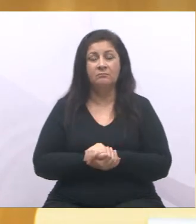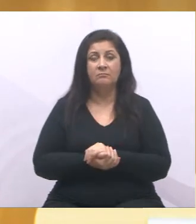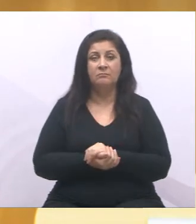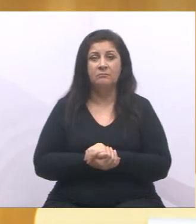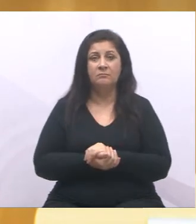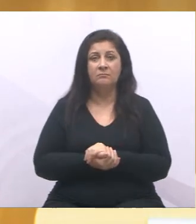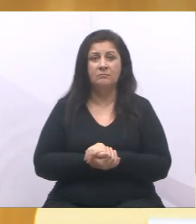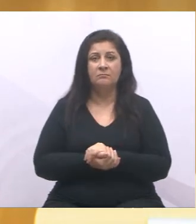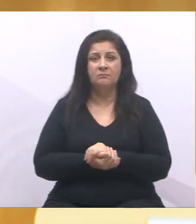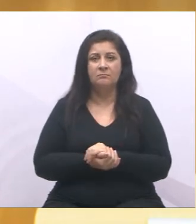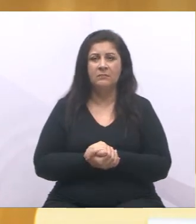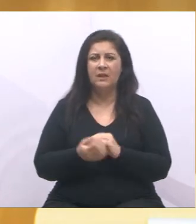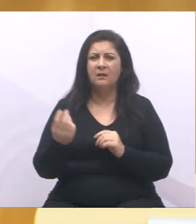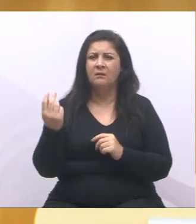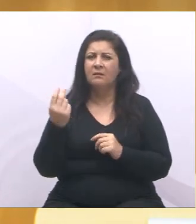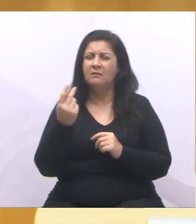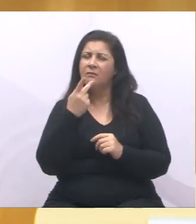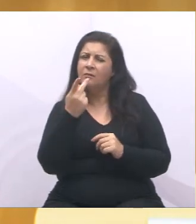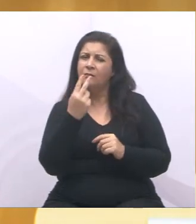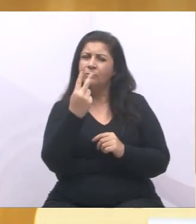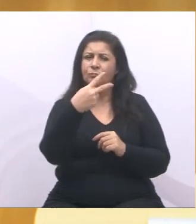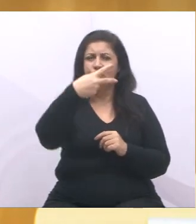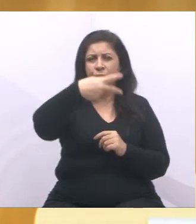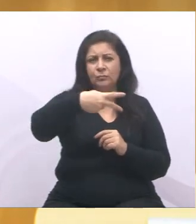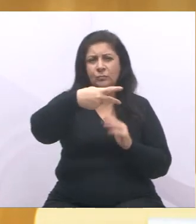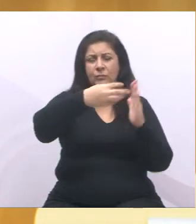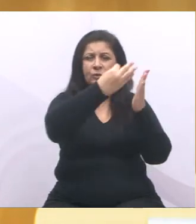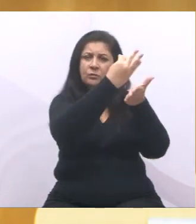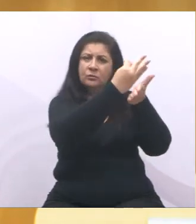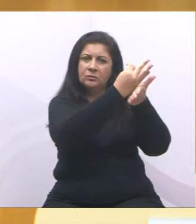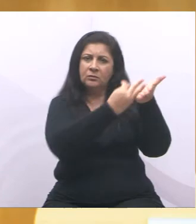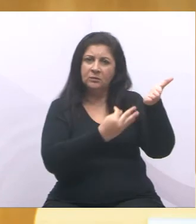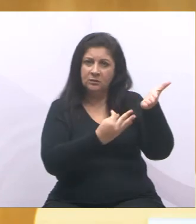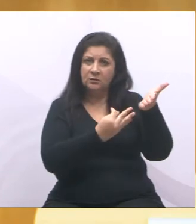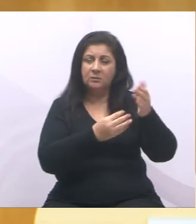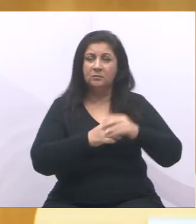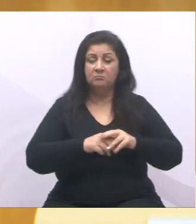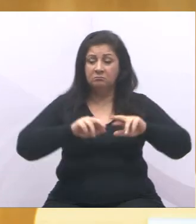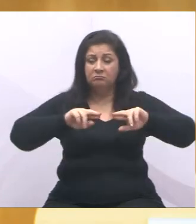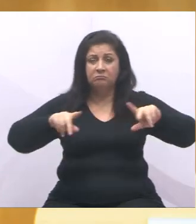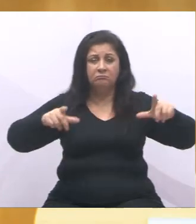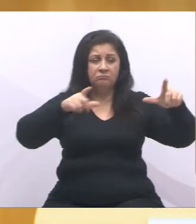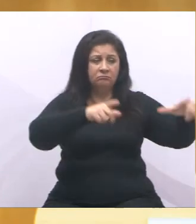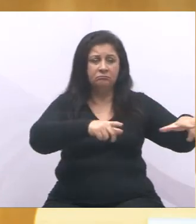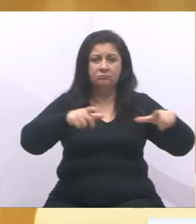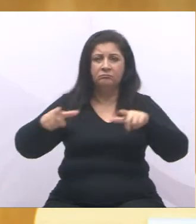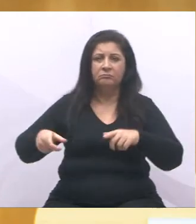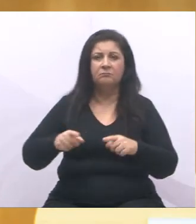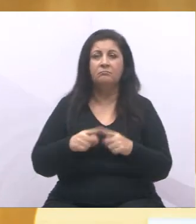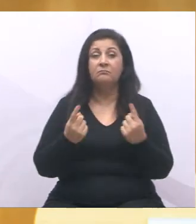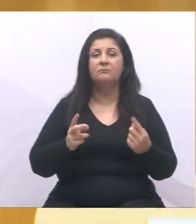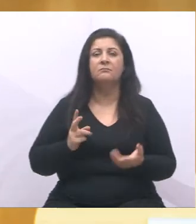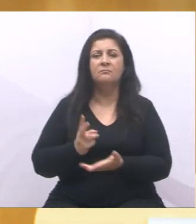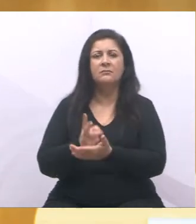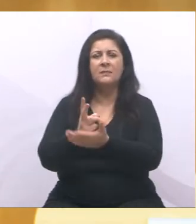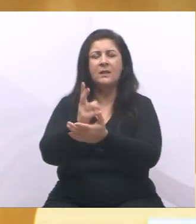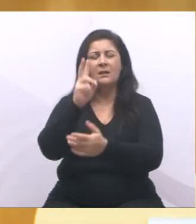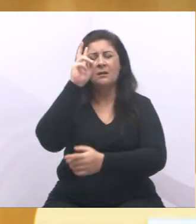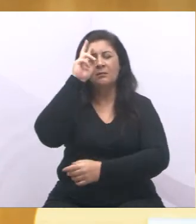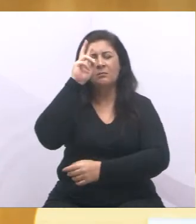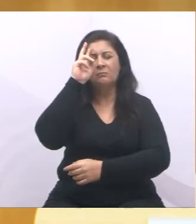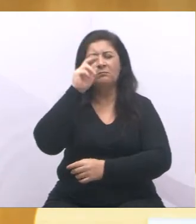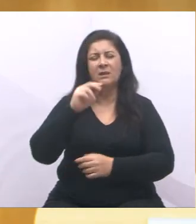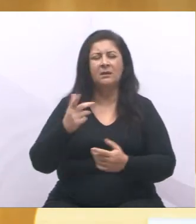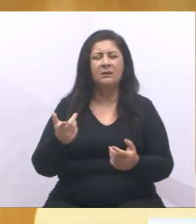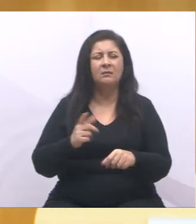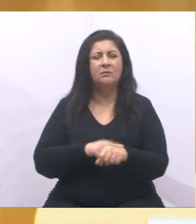Citei 2 discursos que, por suas referências universais, são sempre lembrados em momentos difíceis,